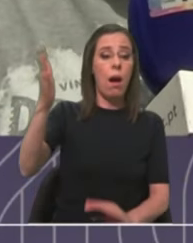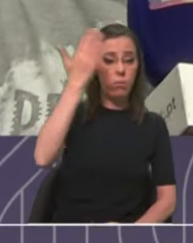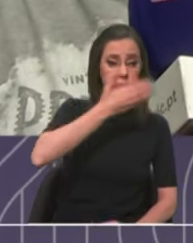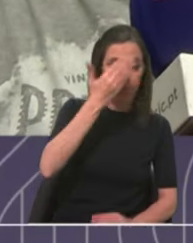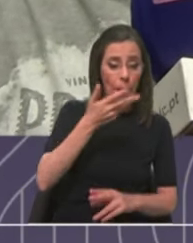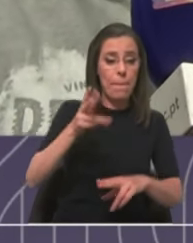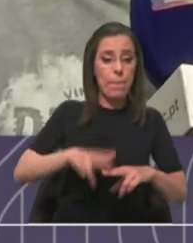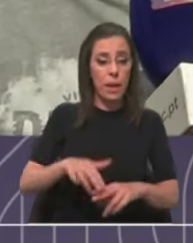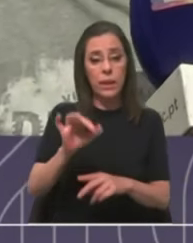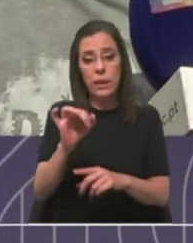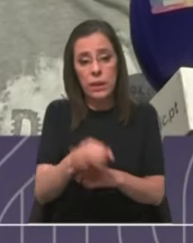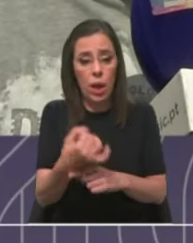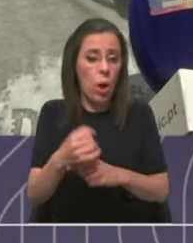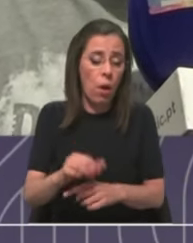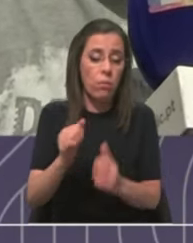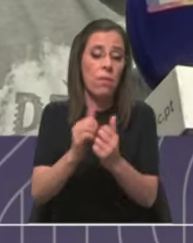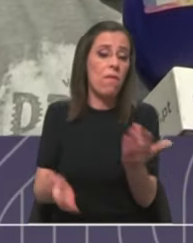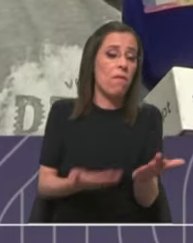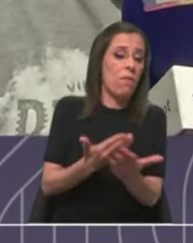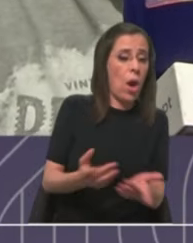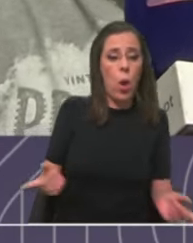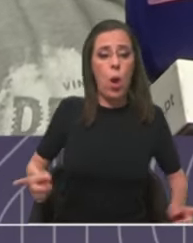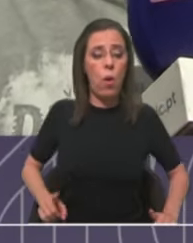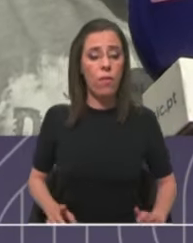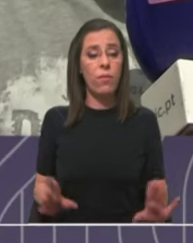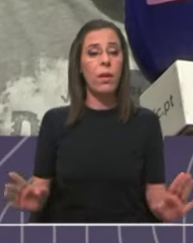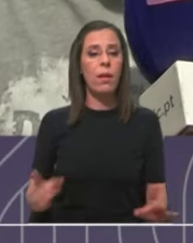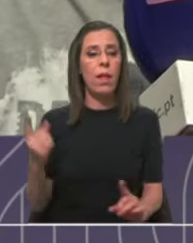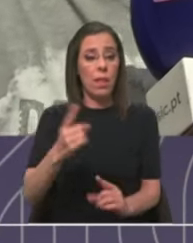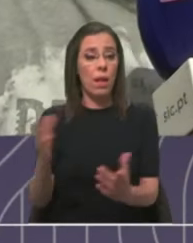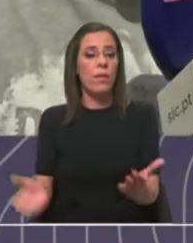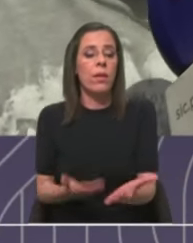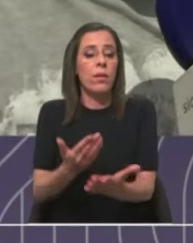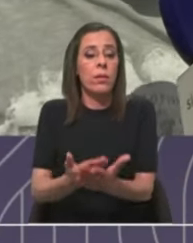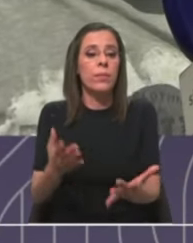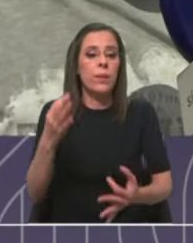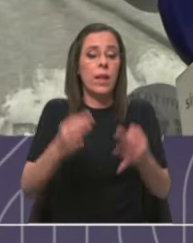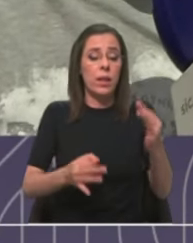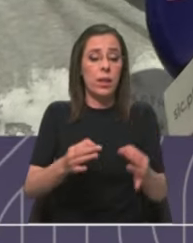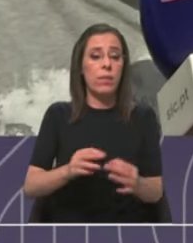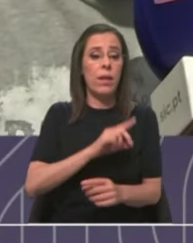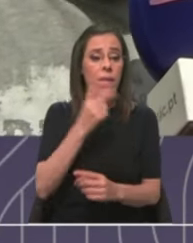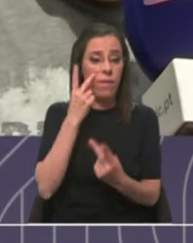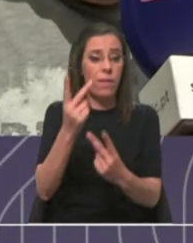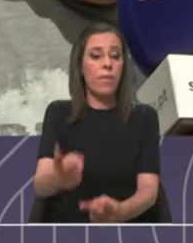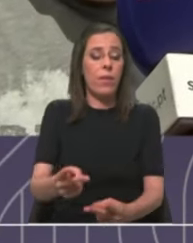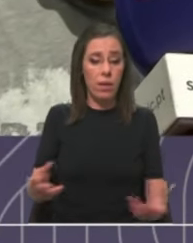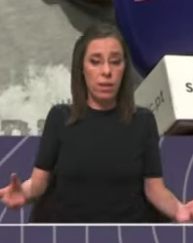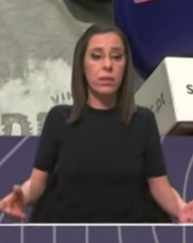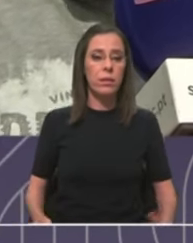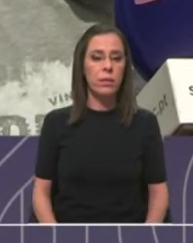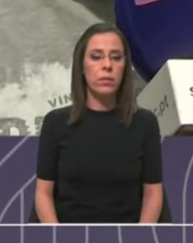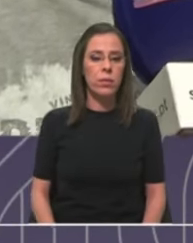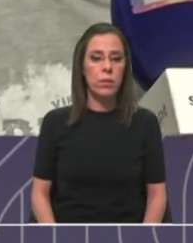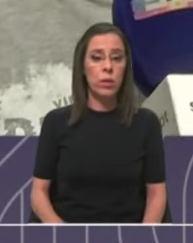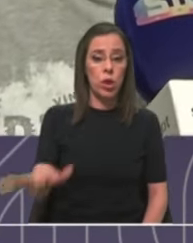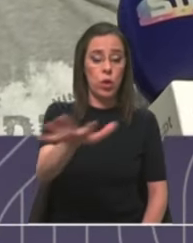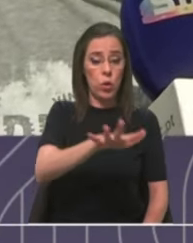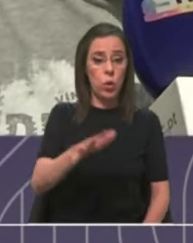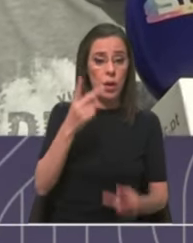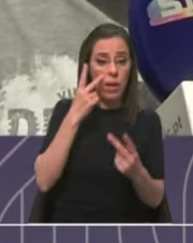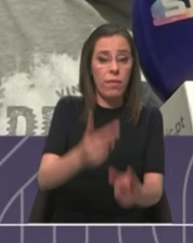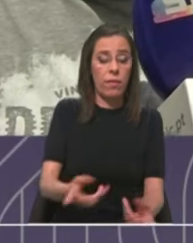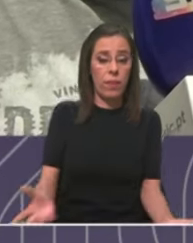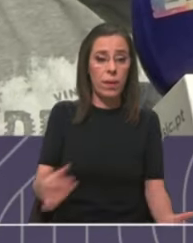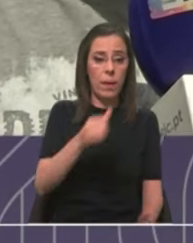passará, se vai recorrer, se não vai. Até acho que deve recorrer, até acho que o tribunal devia lá e ver o local,